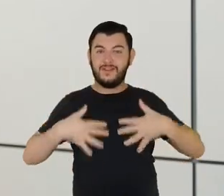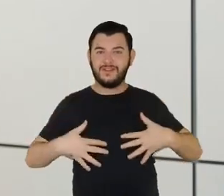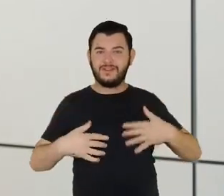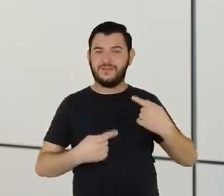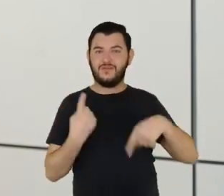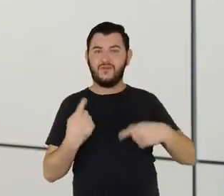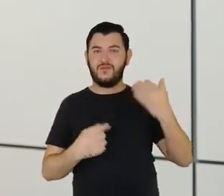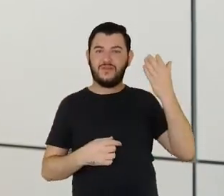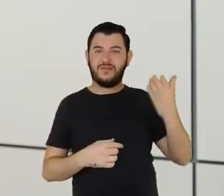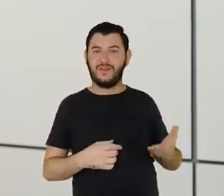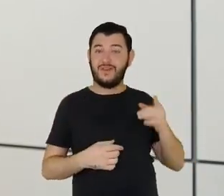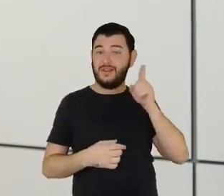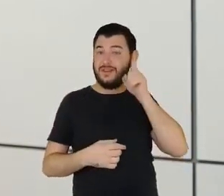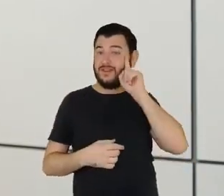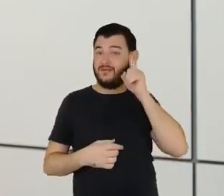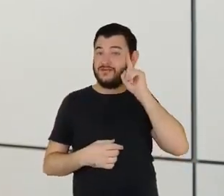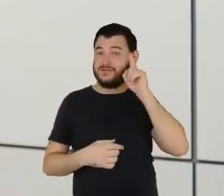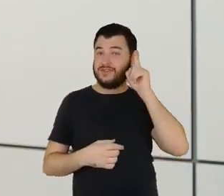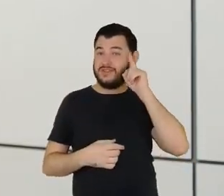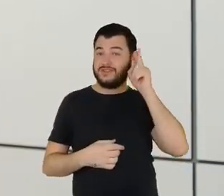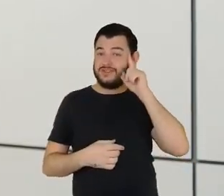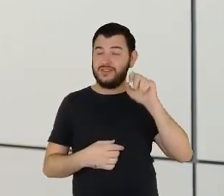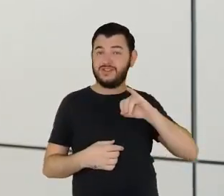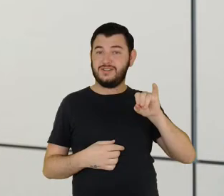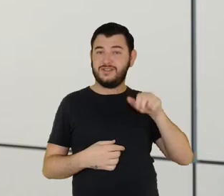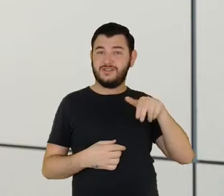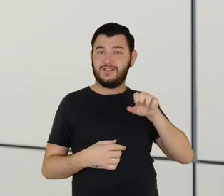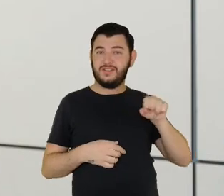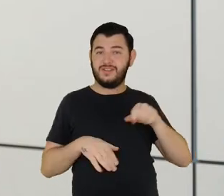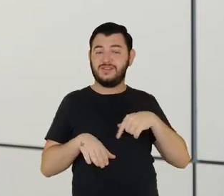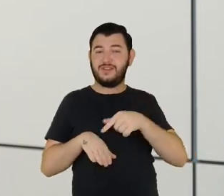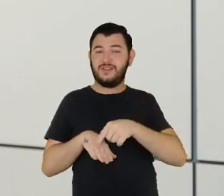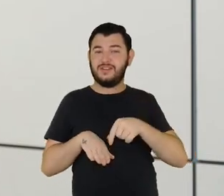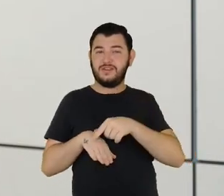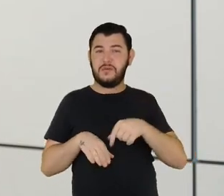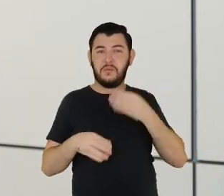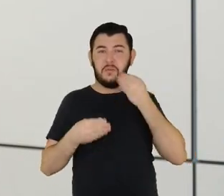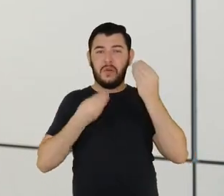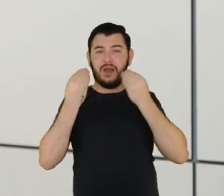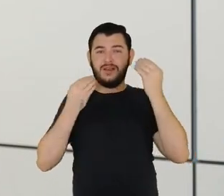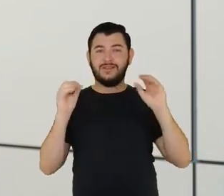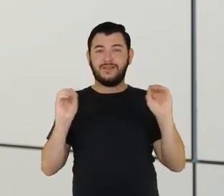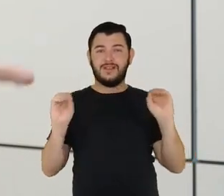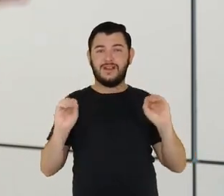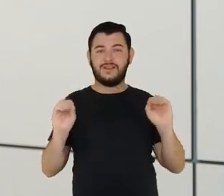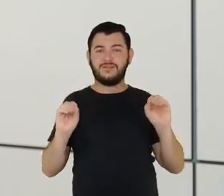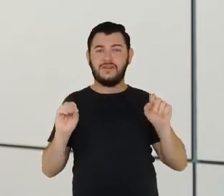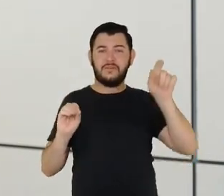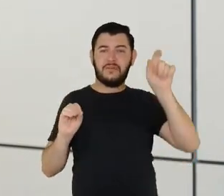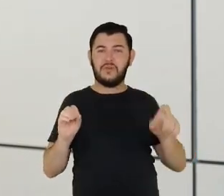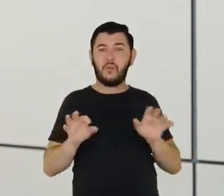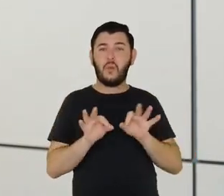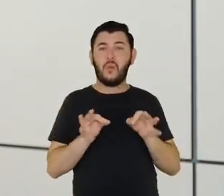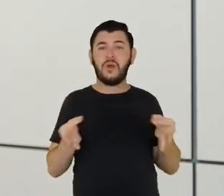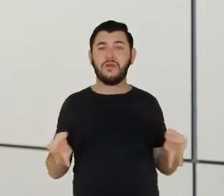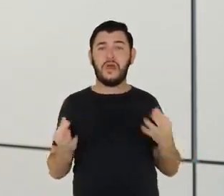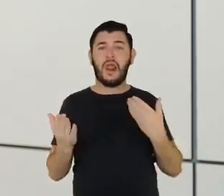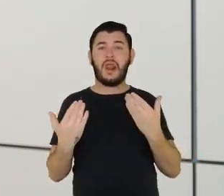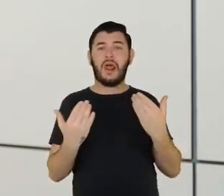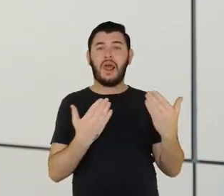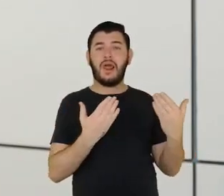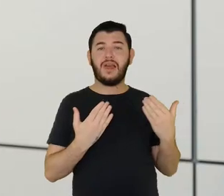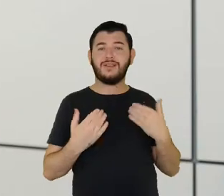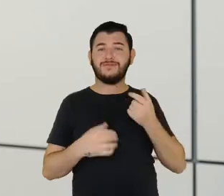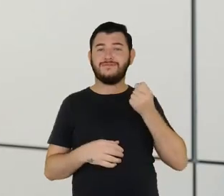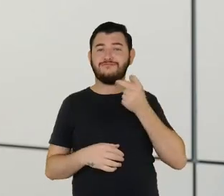dedo, sem maquiagem. É a pessoa mais simples do mundo, conversa com todo mundo, é engraçada, é inteligente, fala pelos cotovelos. Ela